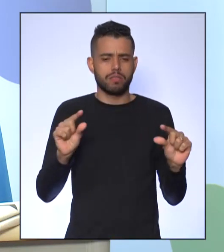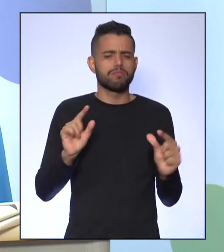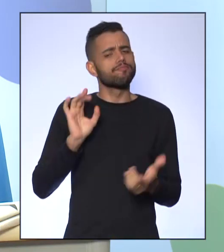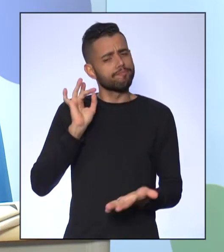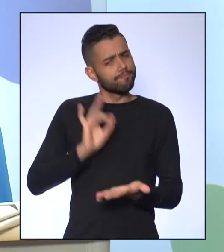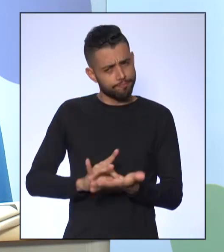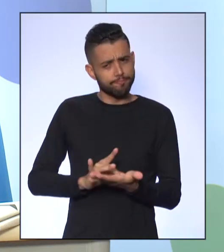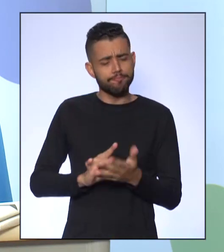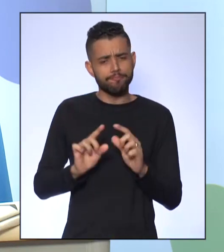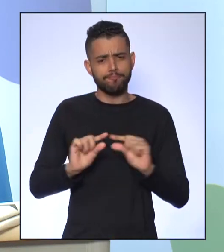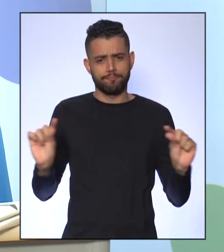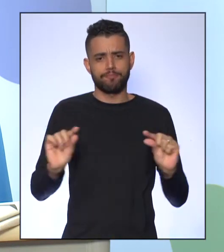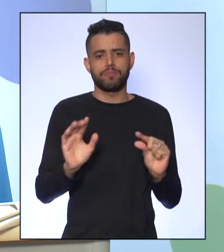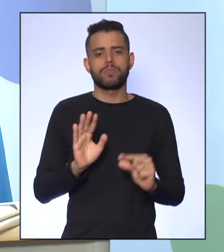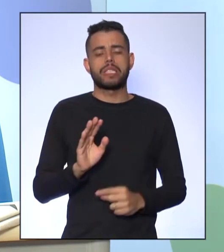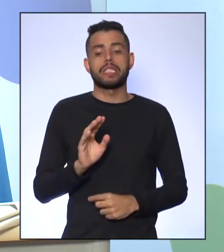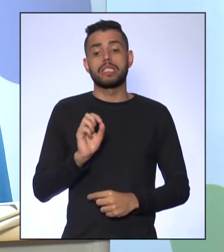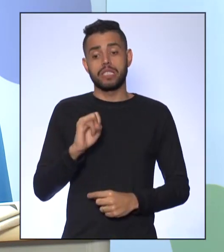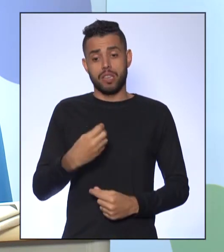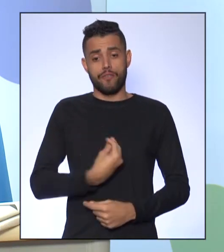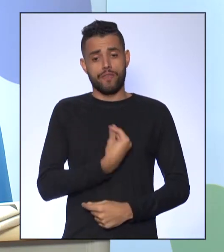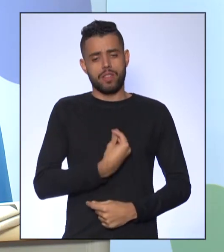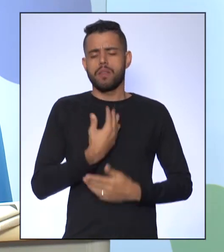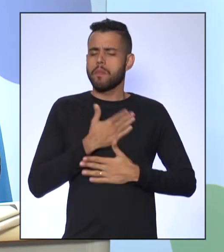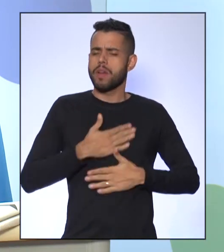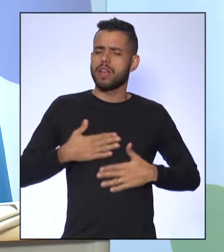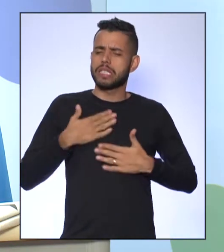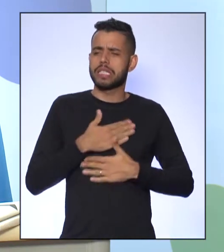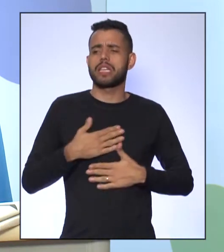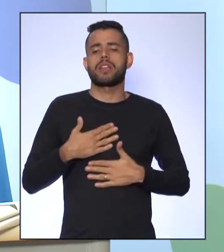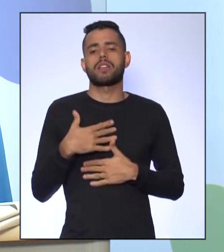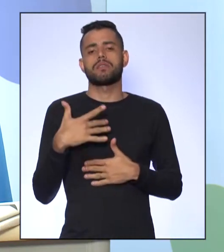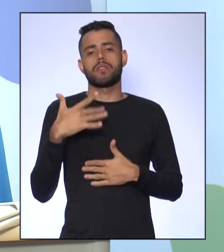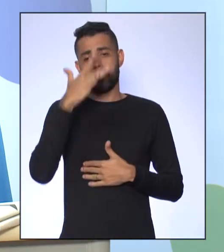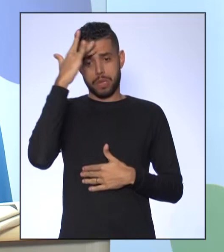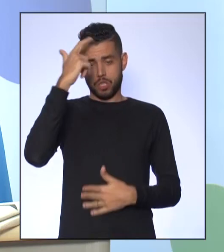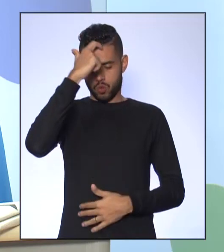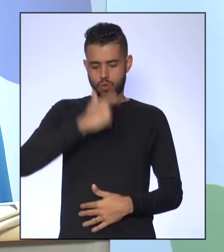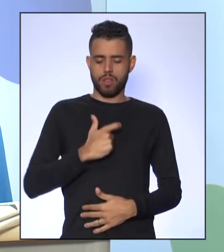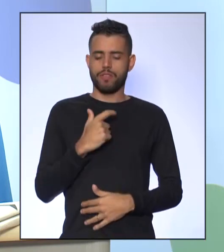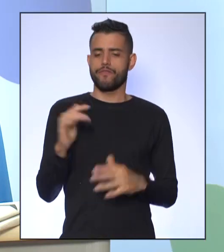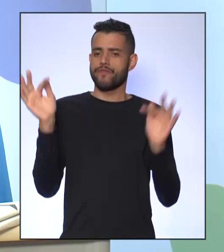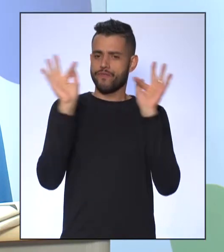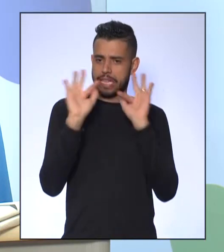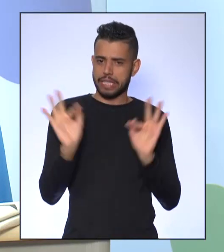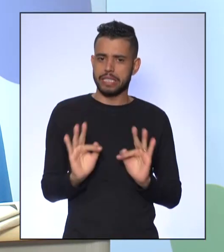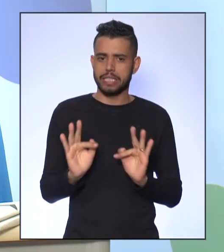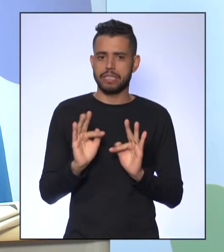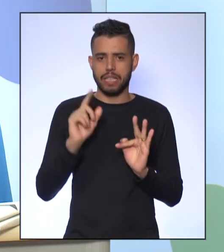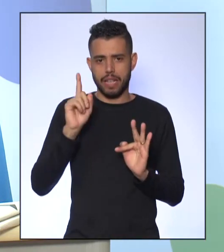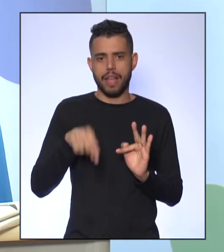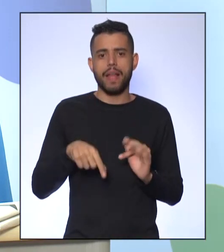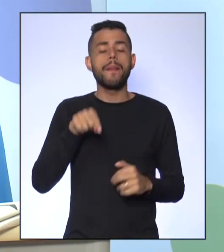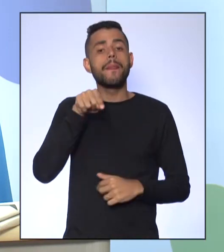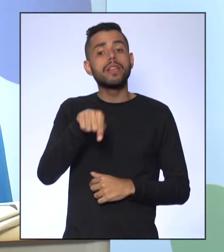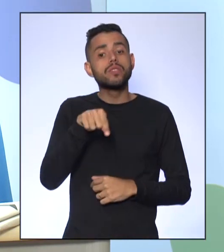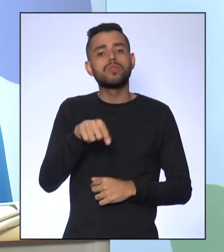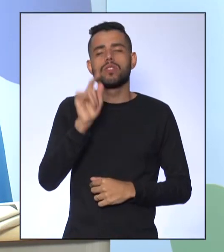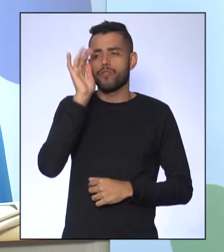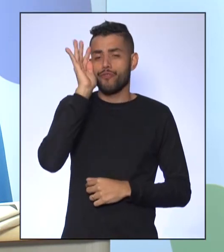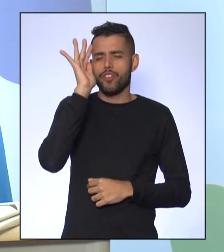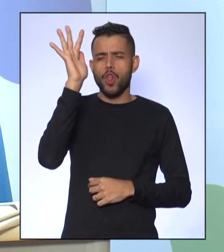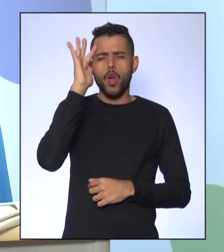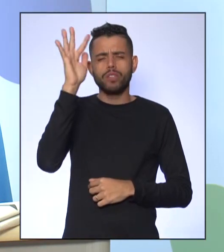né? Somente uma vida de prazer conduz o homem à felicidade. Essa é uma afirmação dos filósofos antigos,